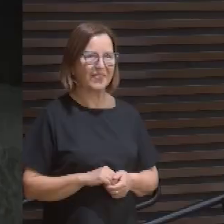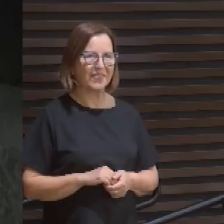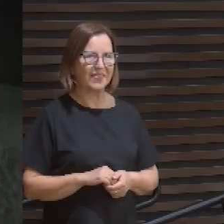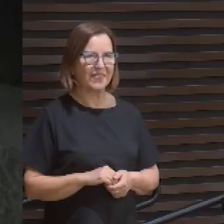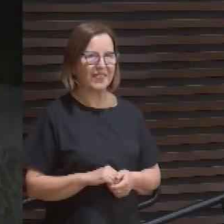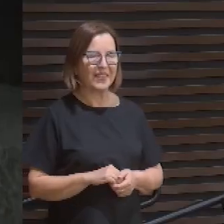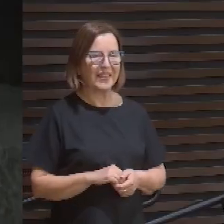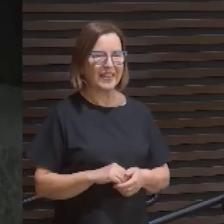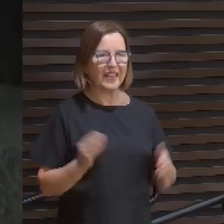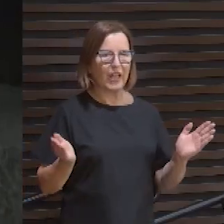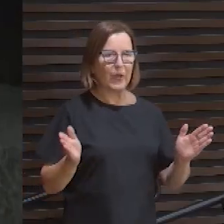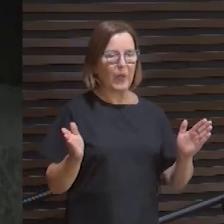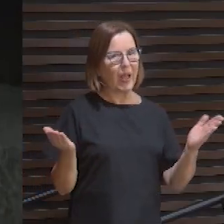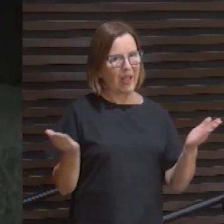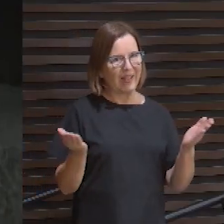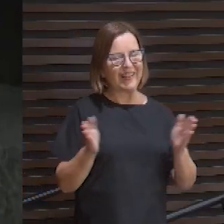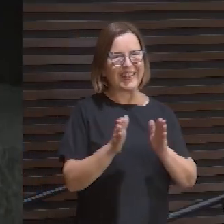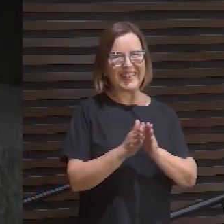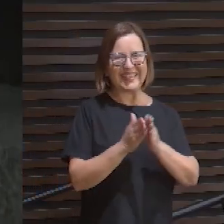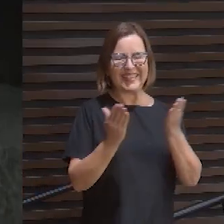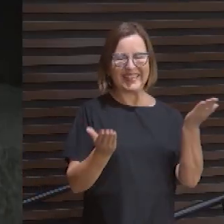Nós vamos abrir as nossas Bíblias.